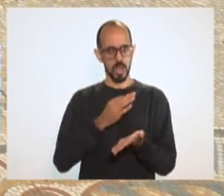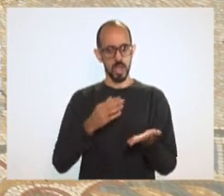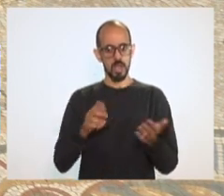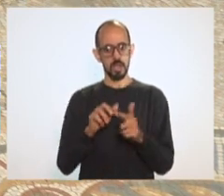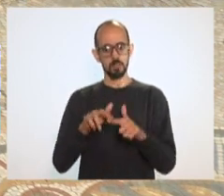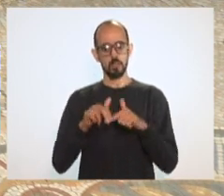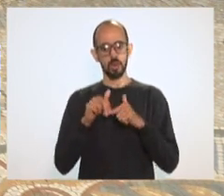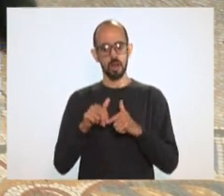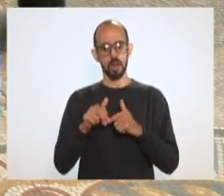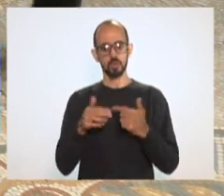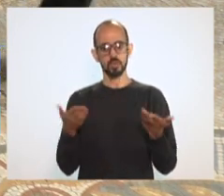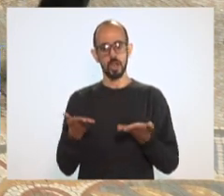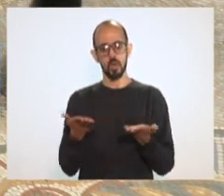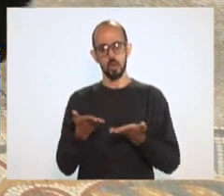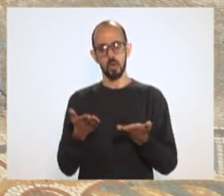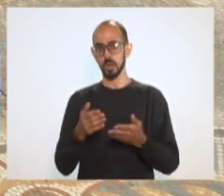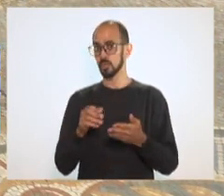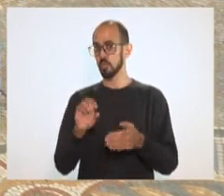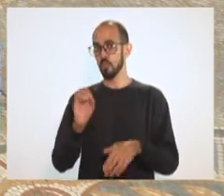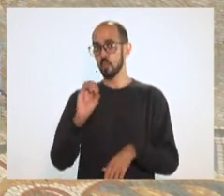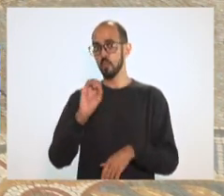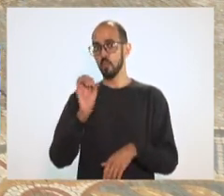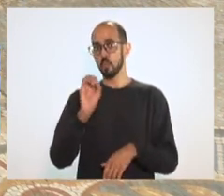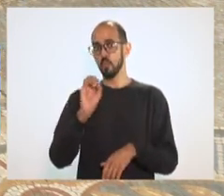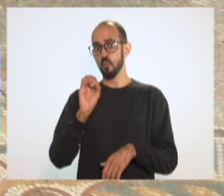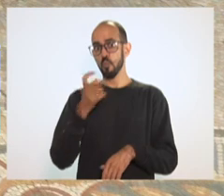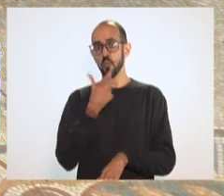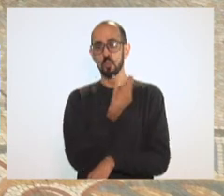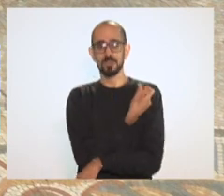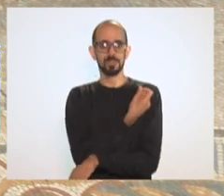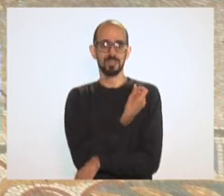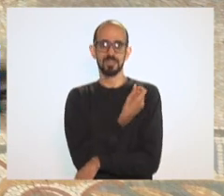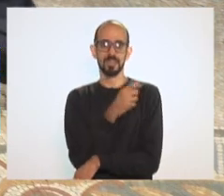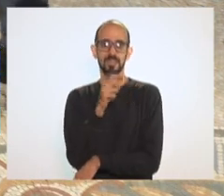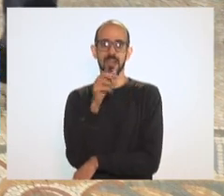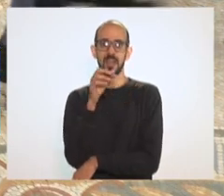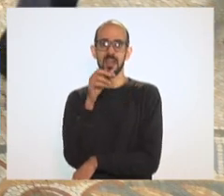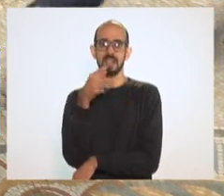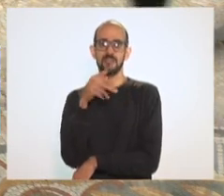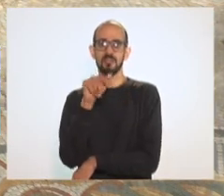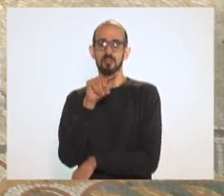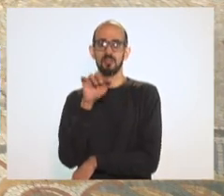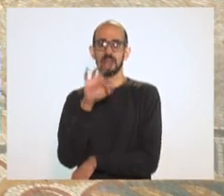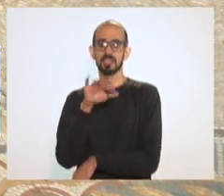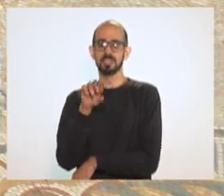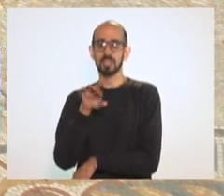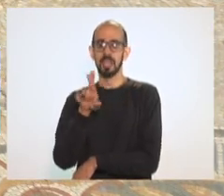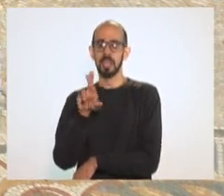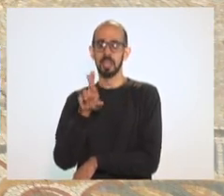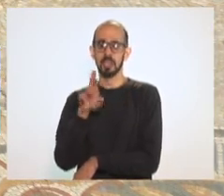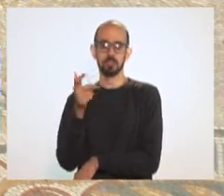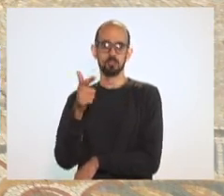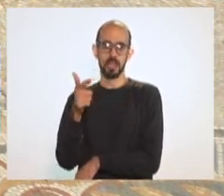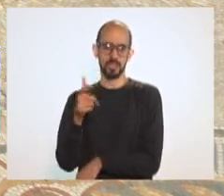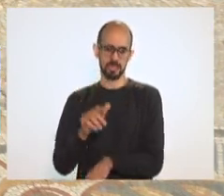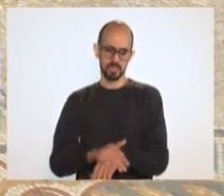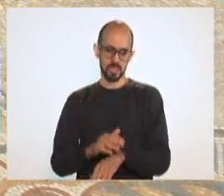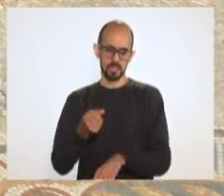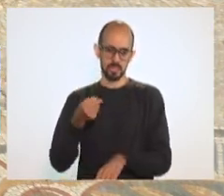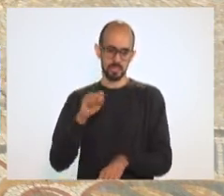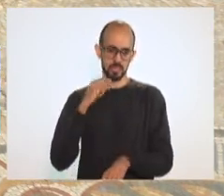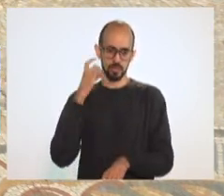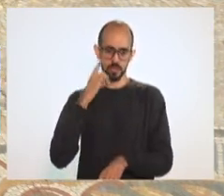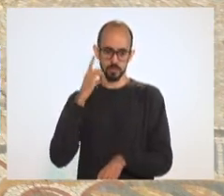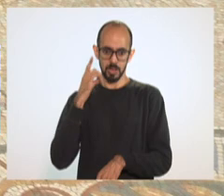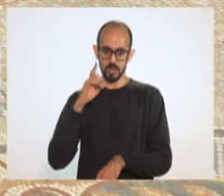agora não recebemos nenhuma dose de vacina da Pfizer. Se no ano passado, o deputado que tinha se acedeu não tivesse destacado